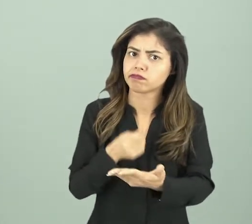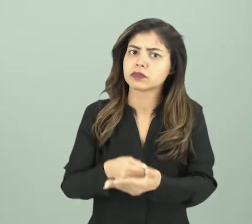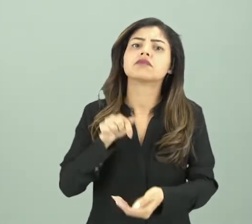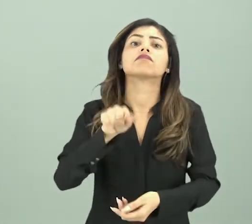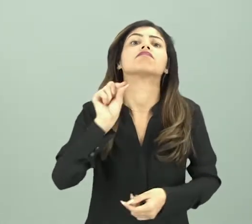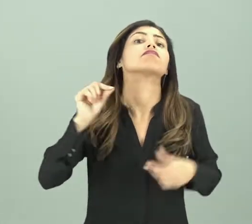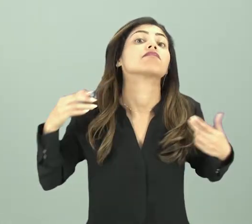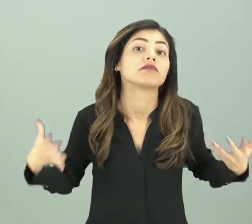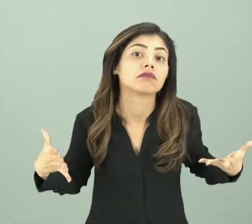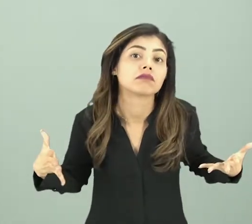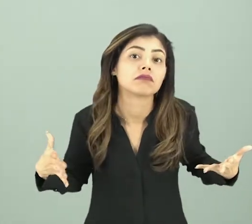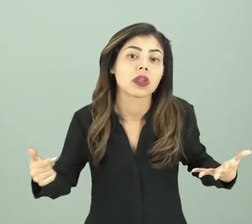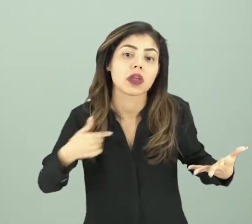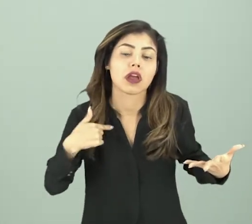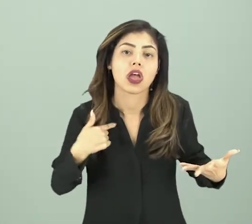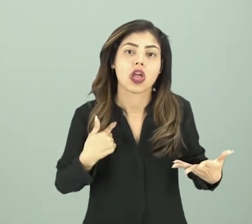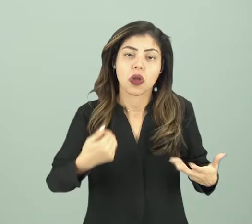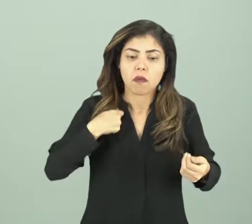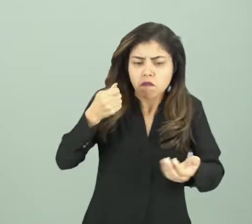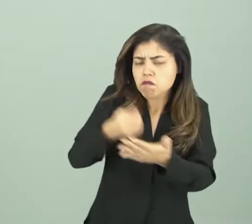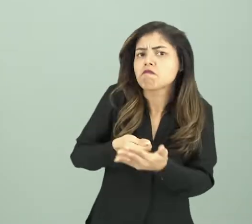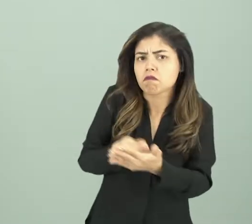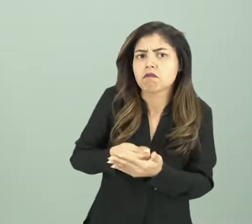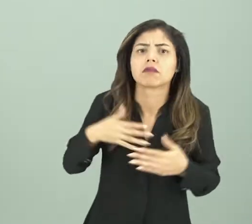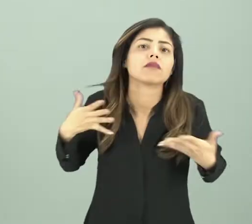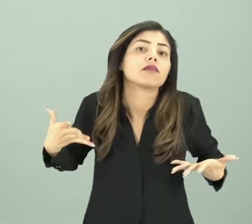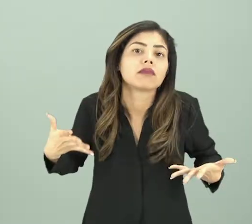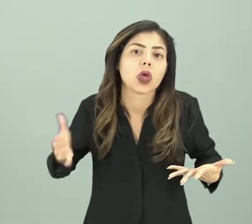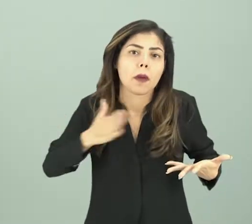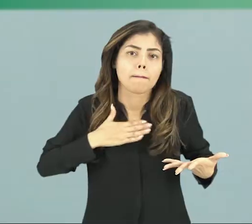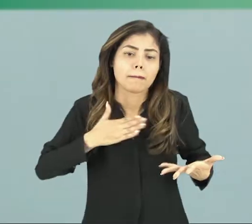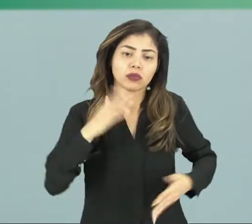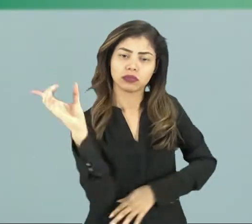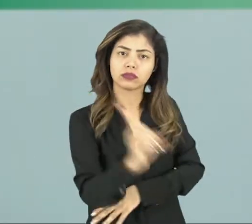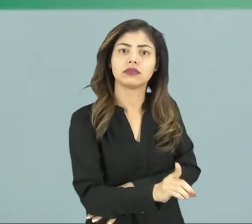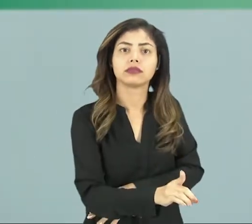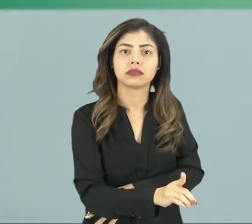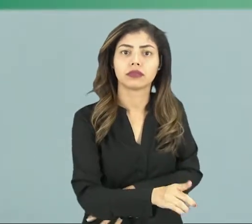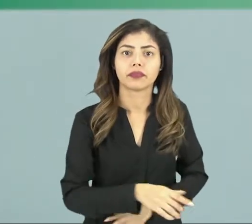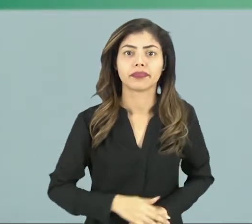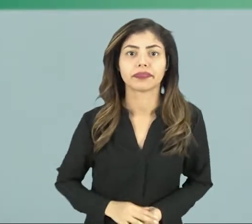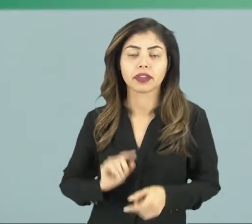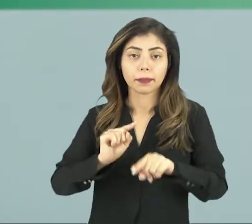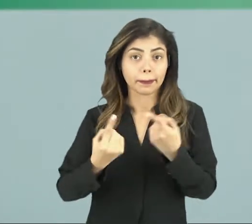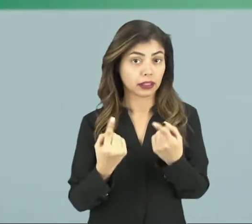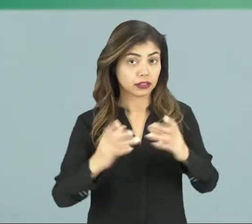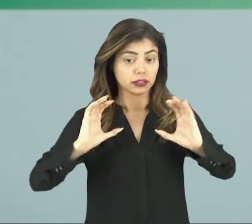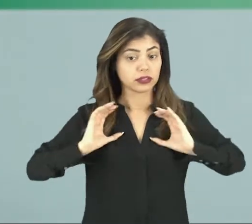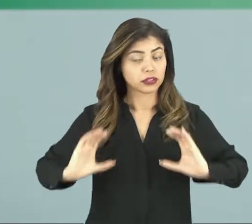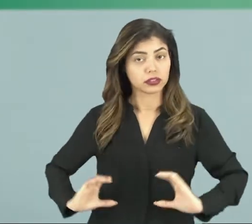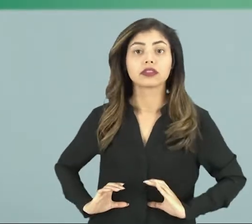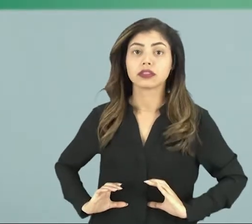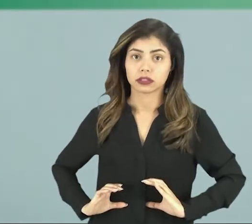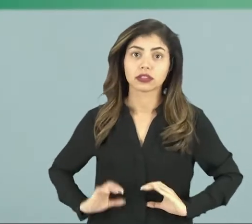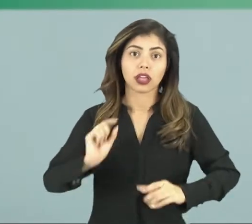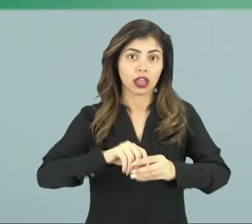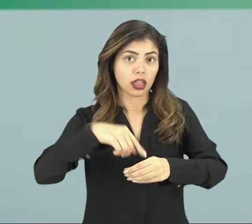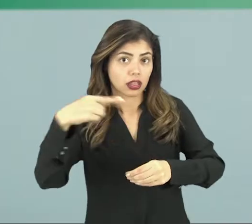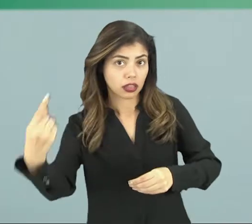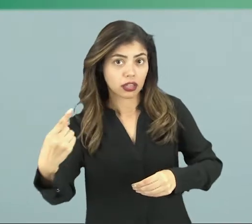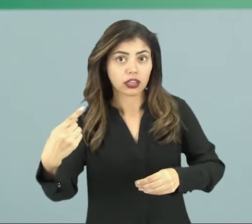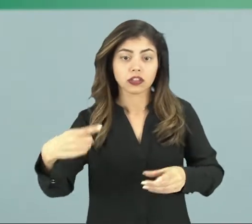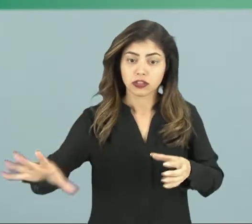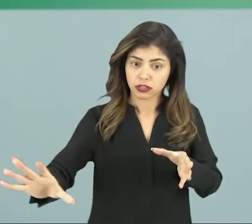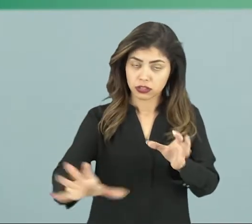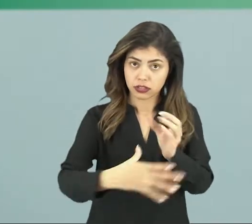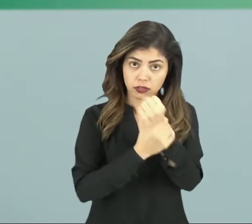quem eu deva cobrar os meus direitos. Mas a cidadania, além de